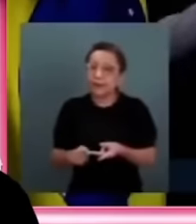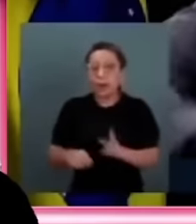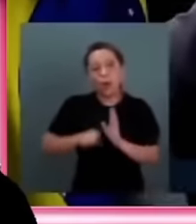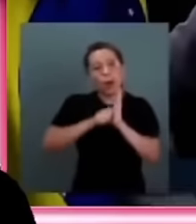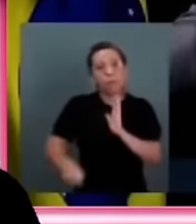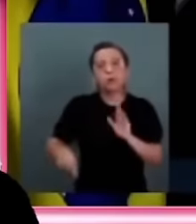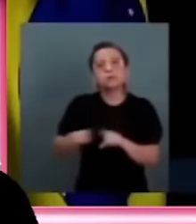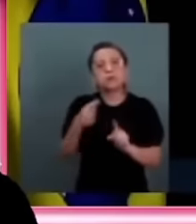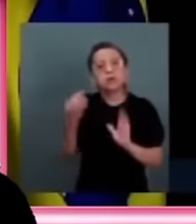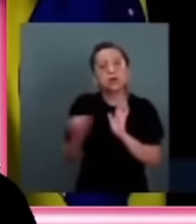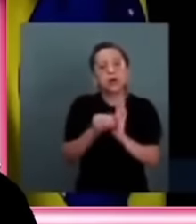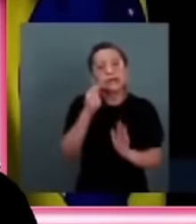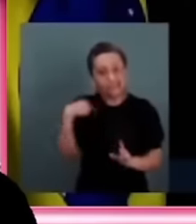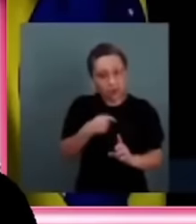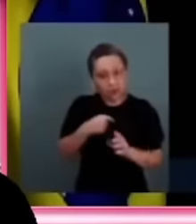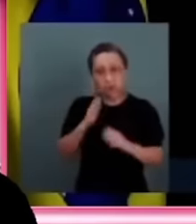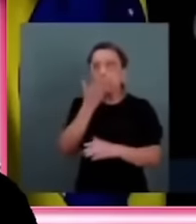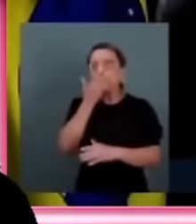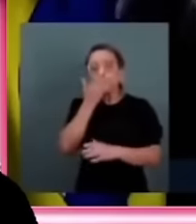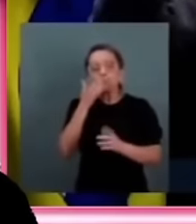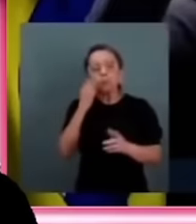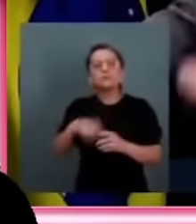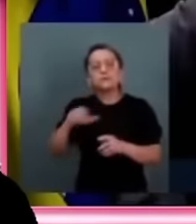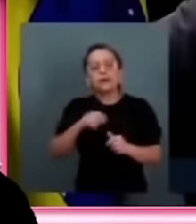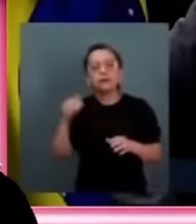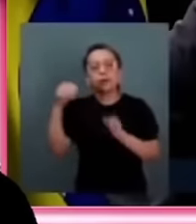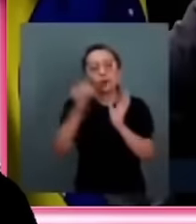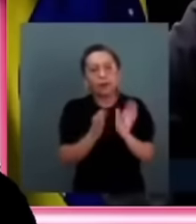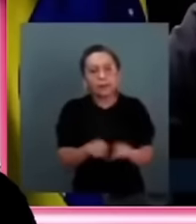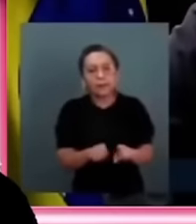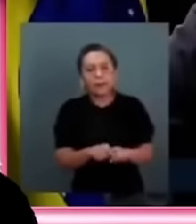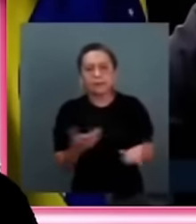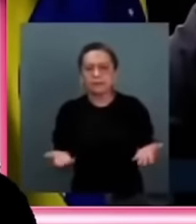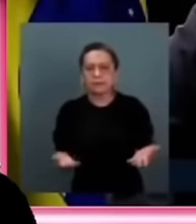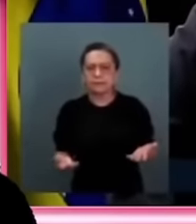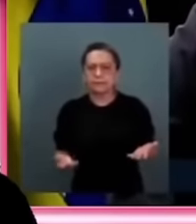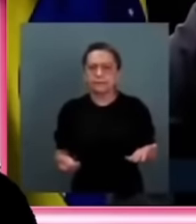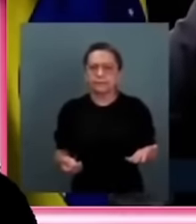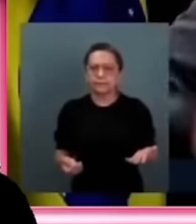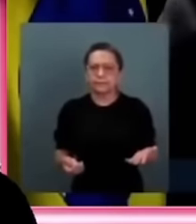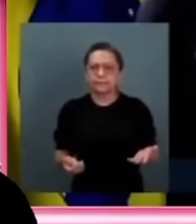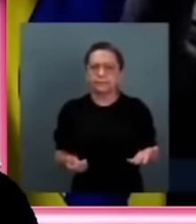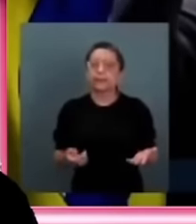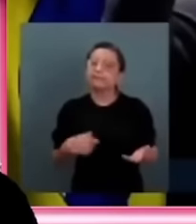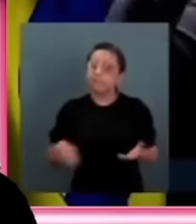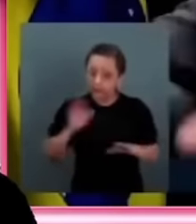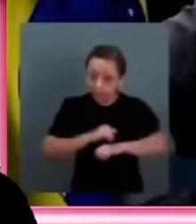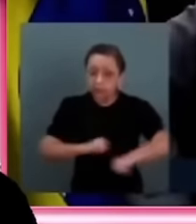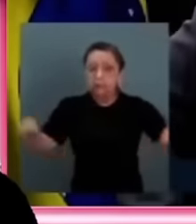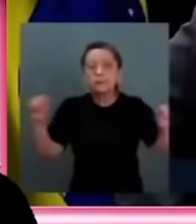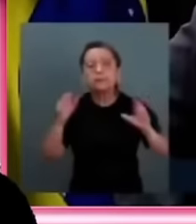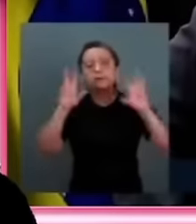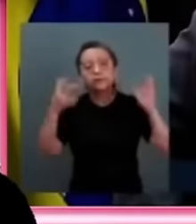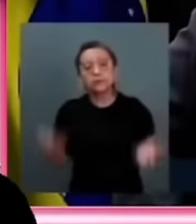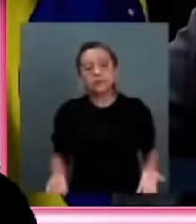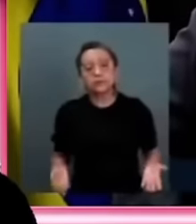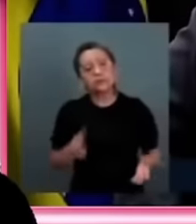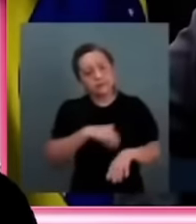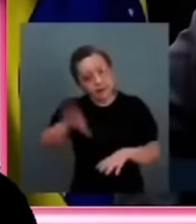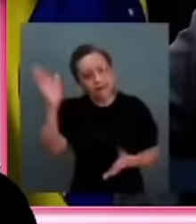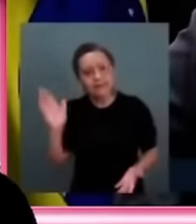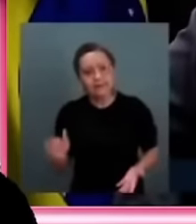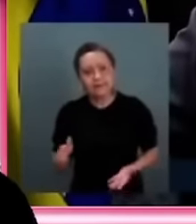estava querendo colocar também aqui se a gente não pressionasse aqui mobilizasse aqui você tinha colocado também o Barros tinha colocado vamos fazer campanha falando sobre isso vamos